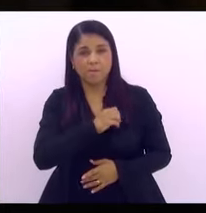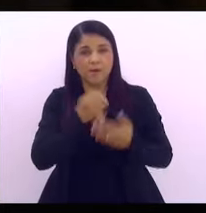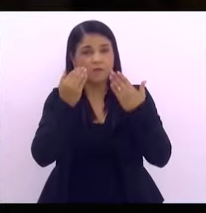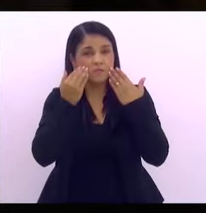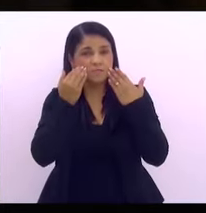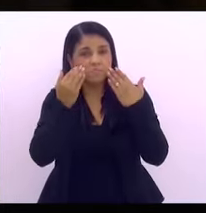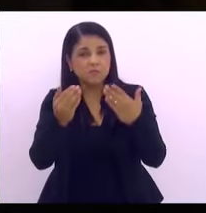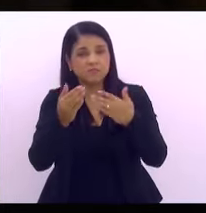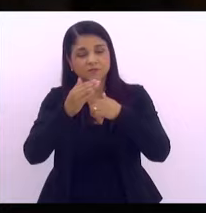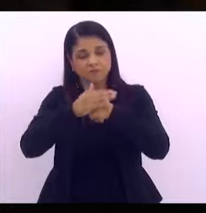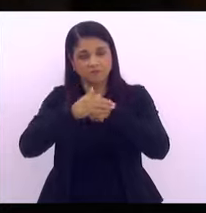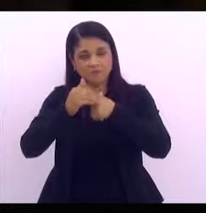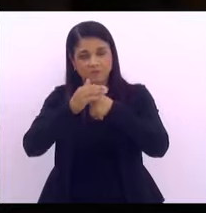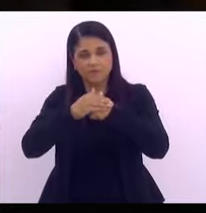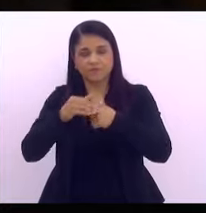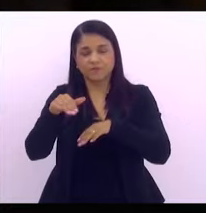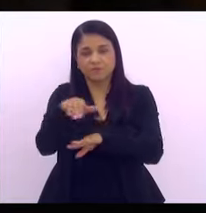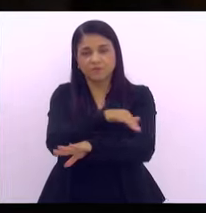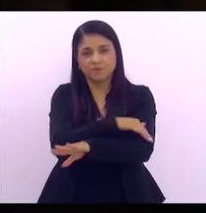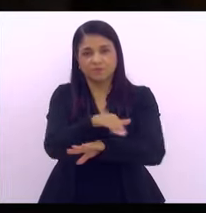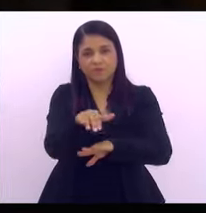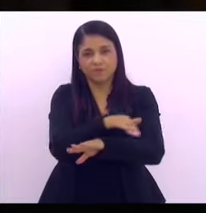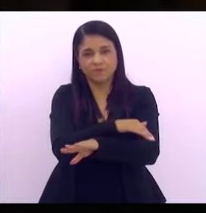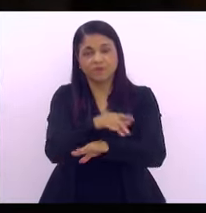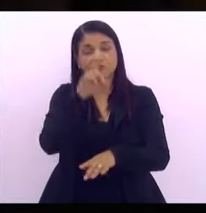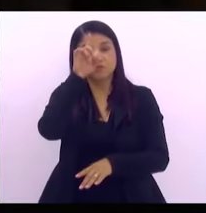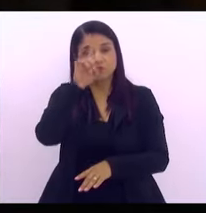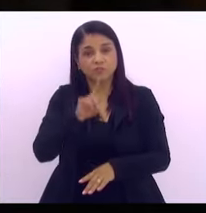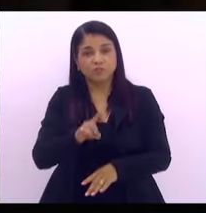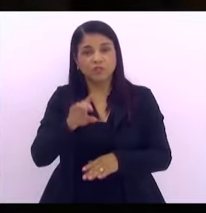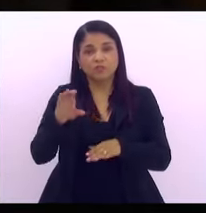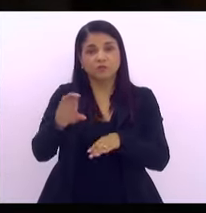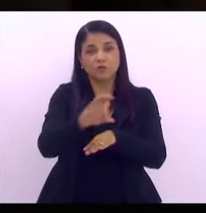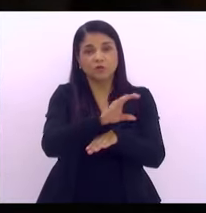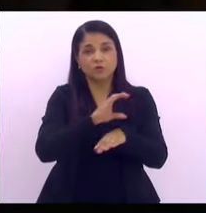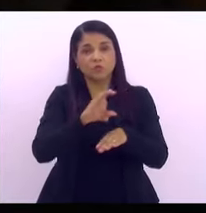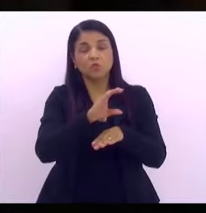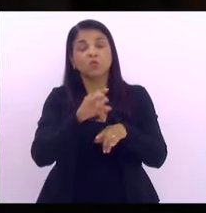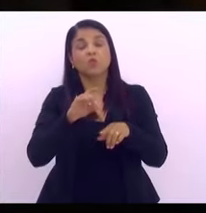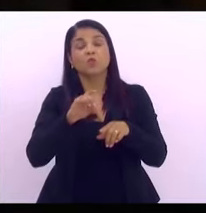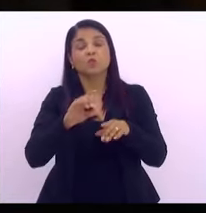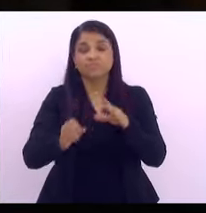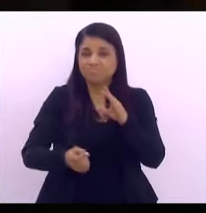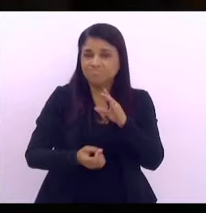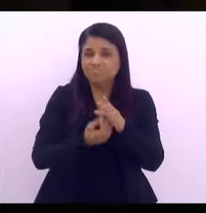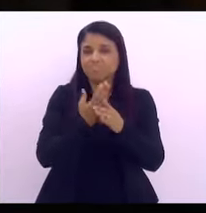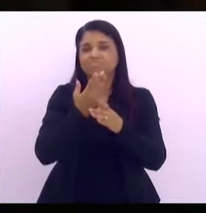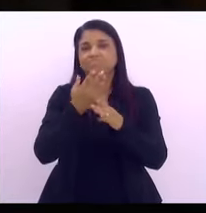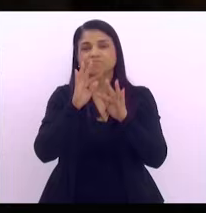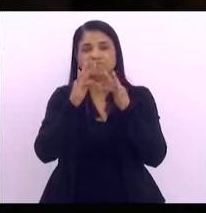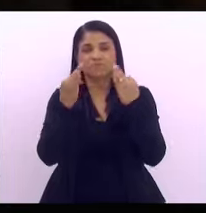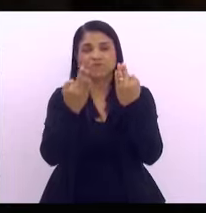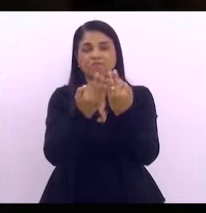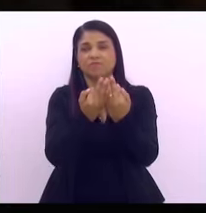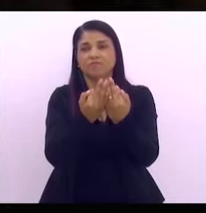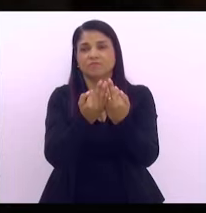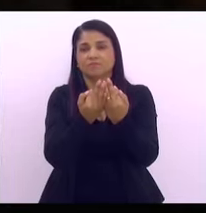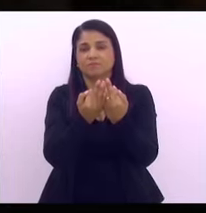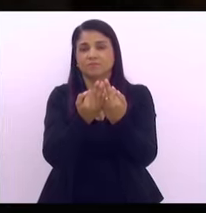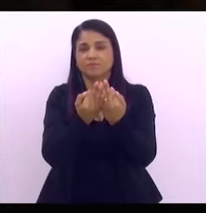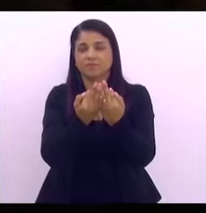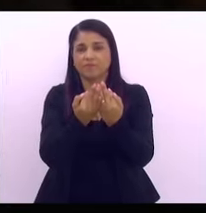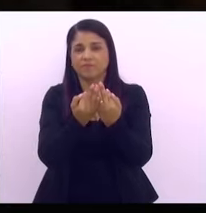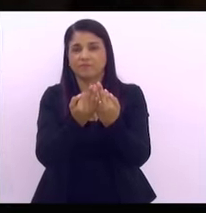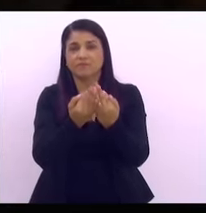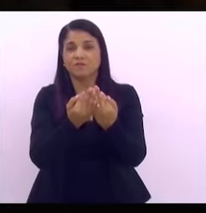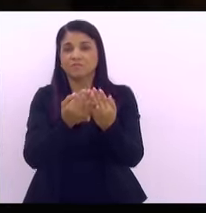nossa afetividade nas ruas, o nosso direito a constituir família como um dos elementos, inclusive é importante que se diga,